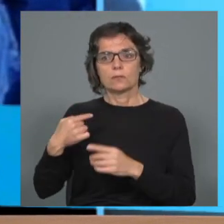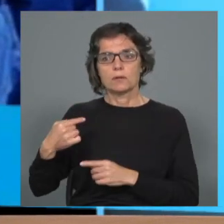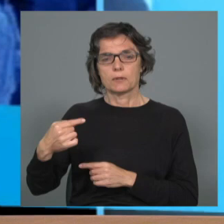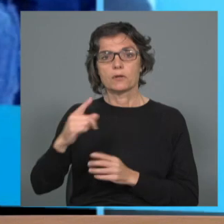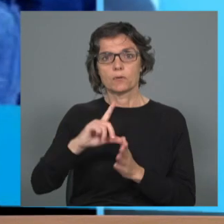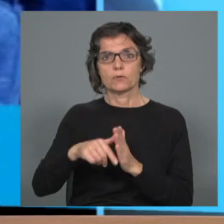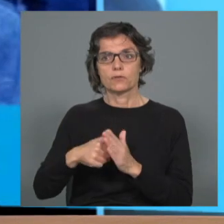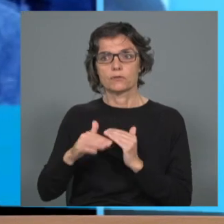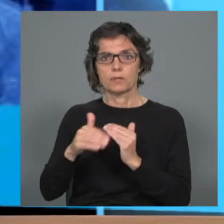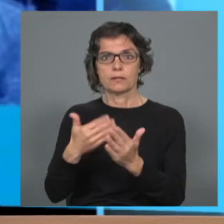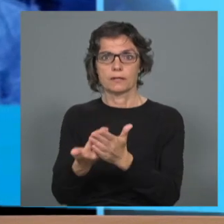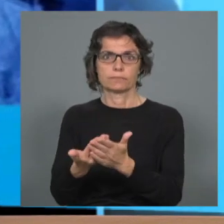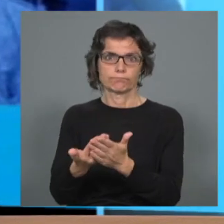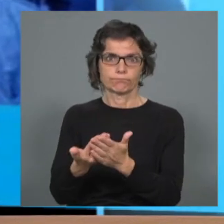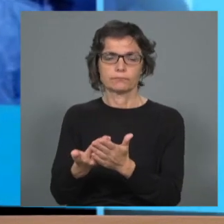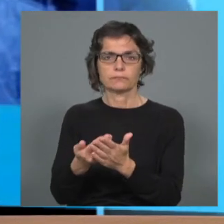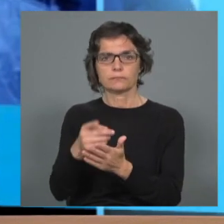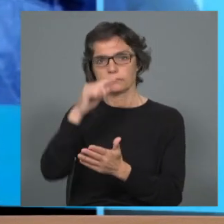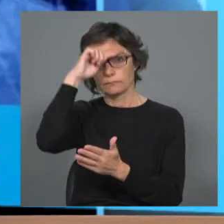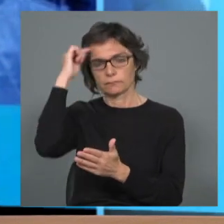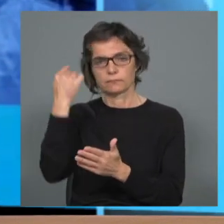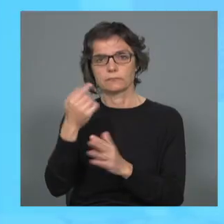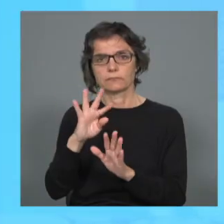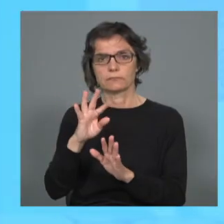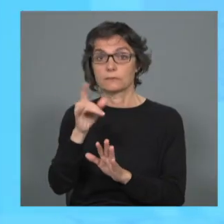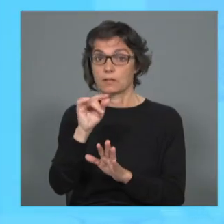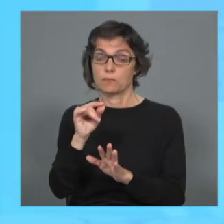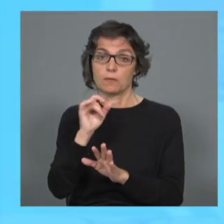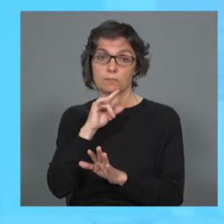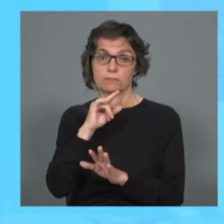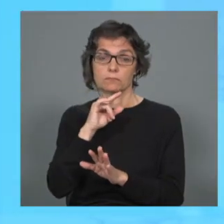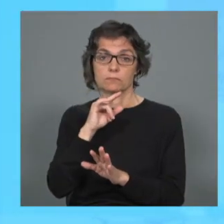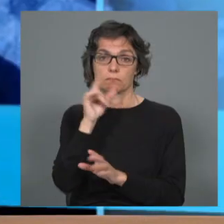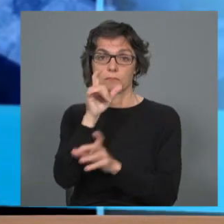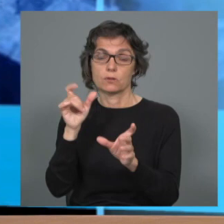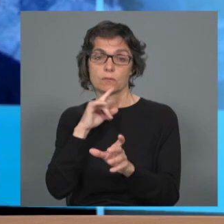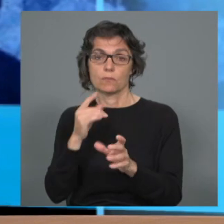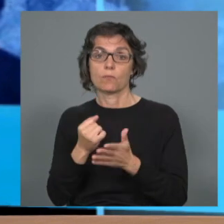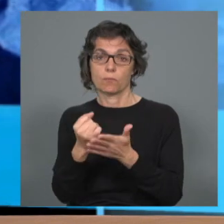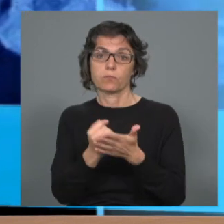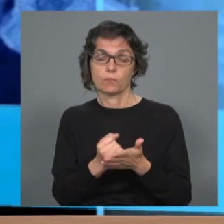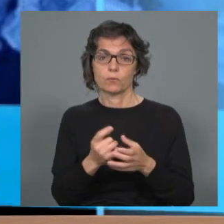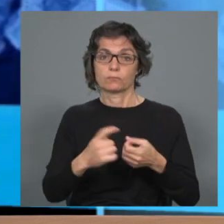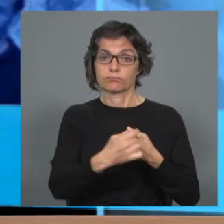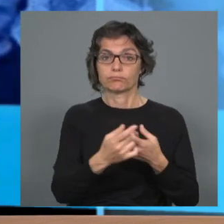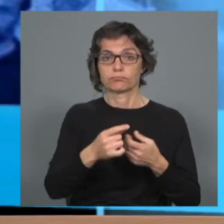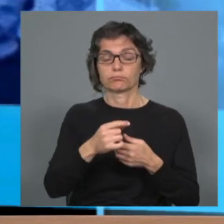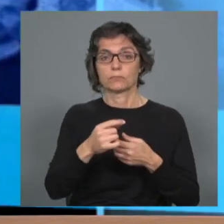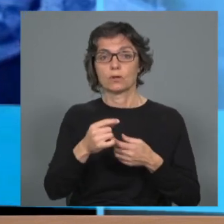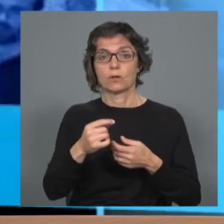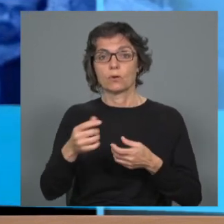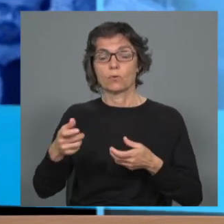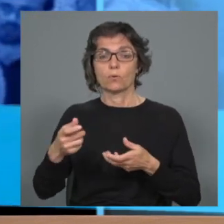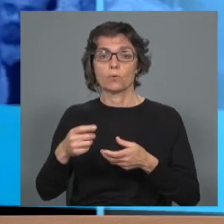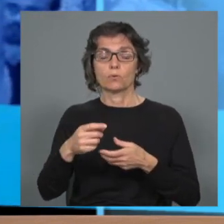outros desafios que se calhar... Vive de benfeitores, não é? E de ofertas. Sim, e de apoios